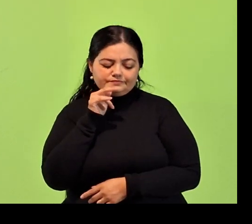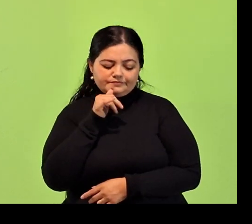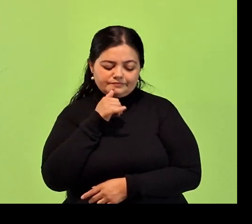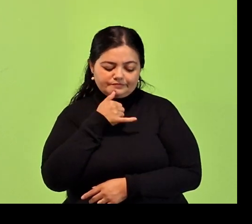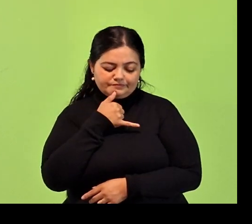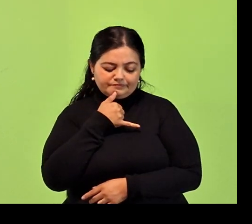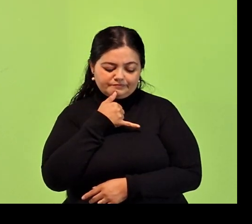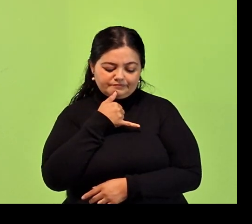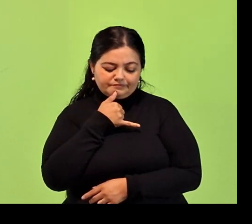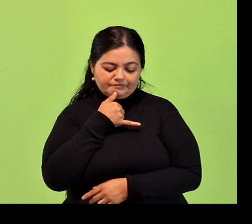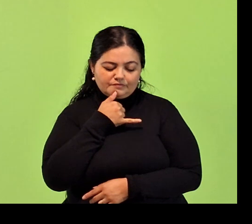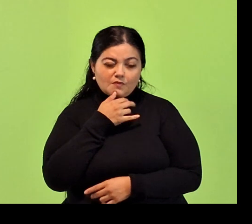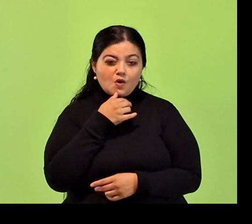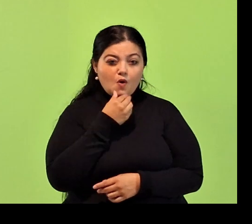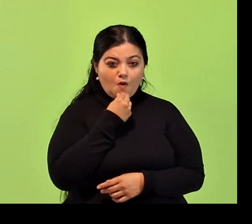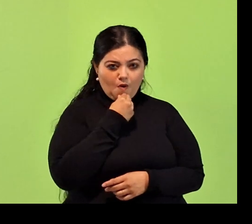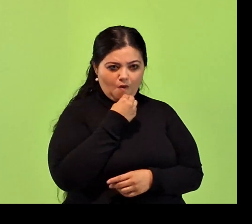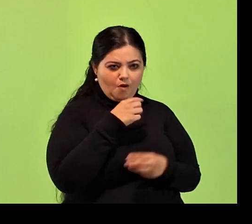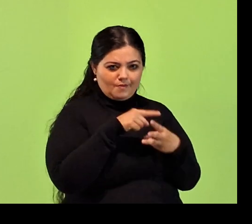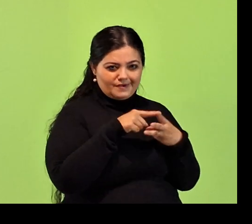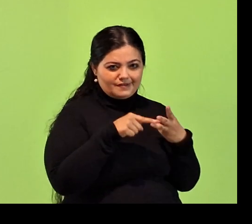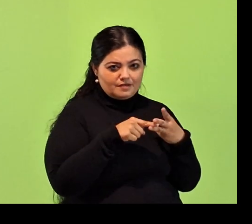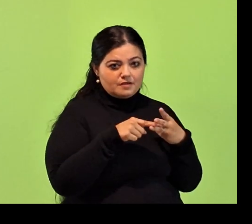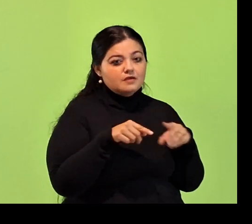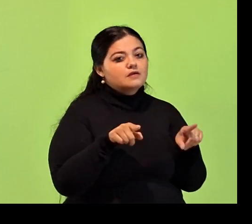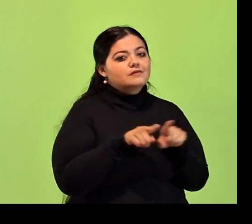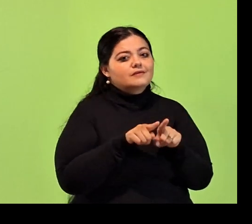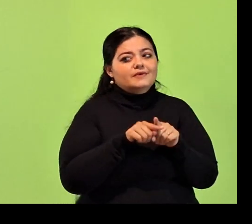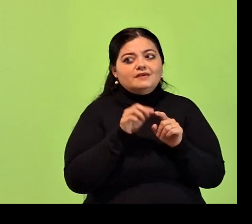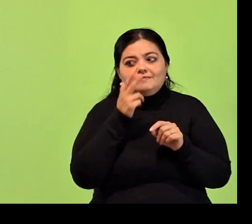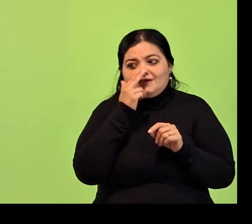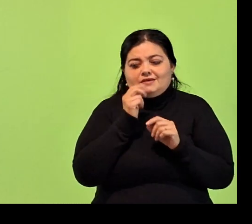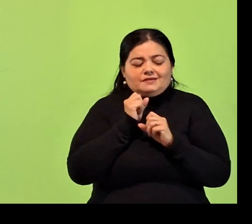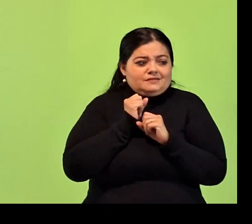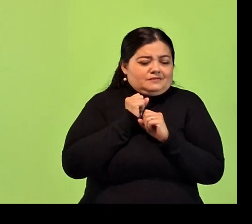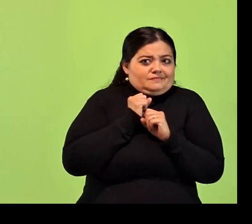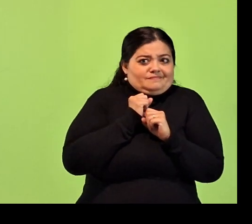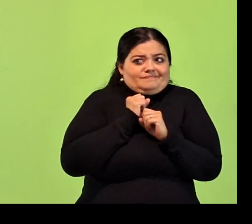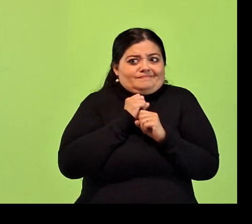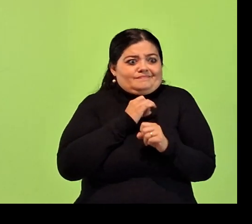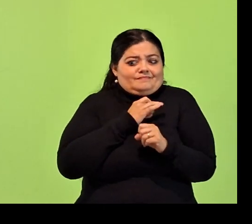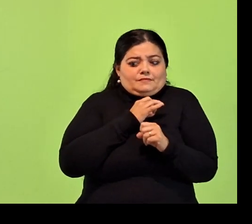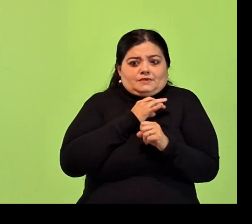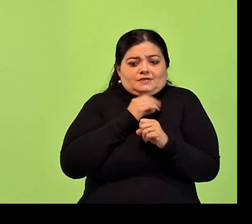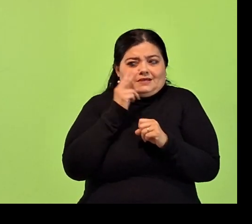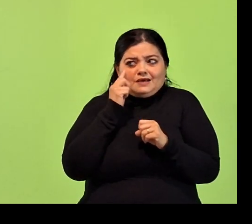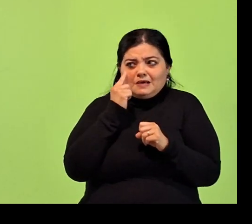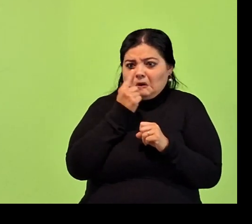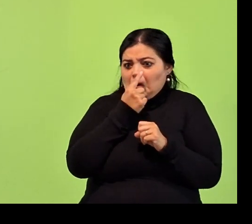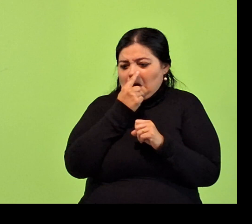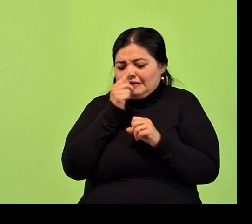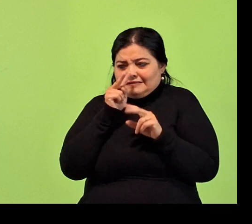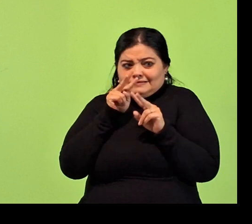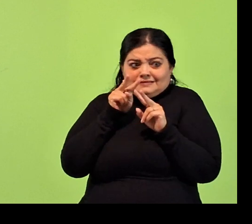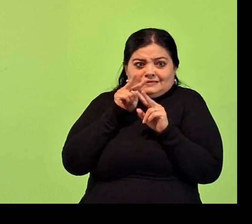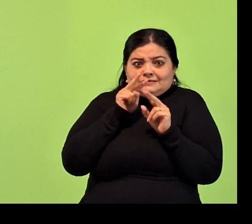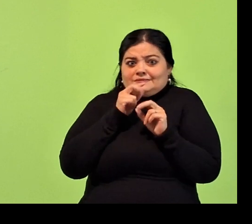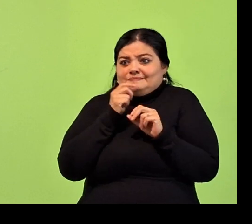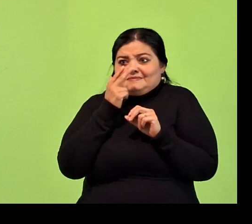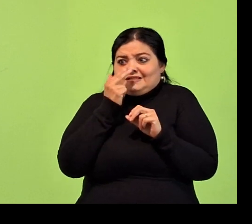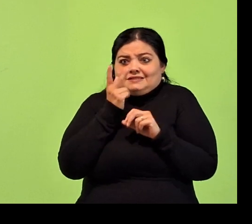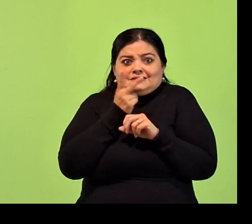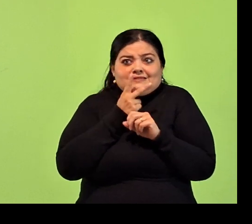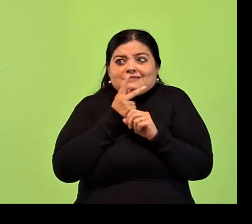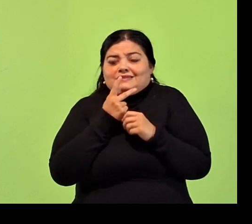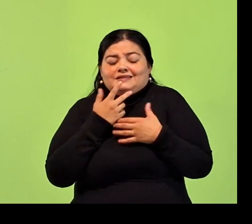triste. Os 3 homens não estão muito diferentes, eles estão acuados, eles estão com um olhar claramente de estarem meio